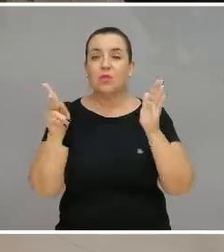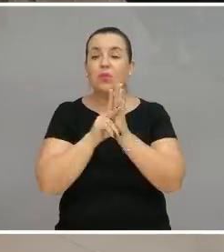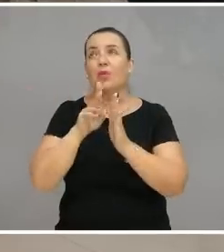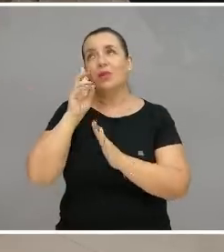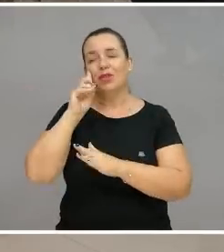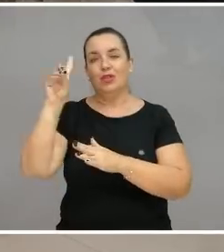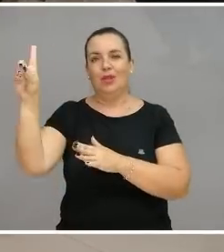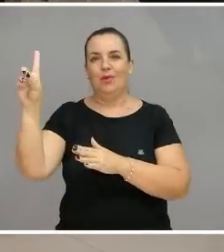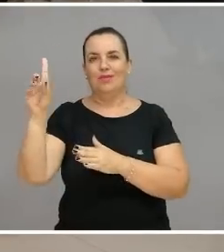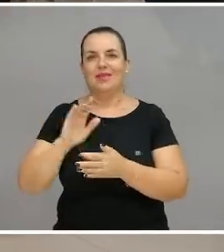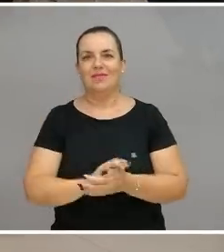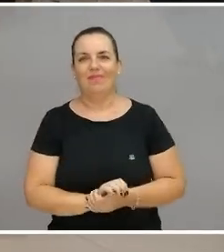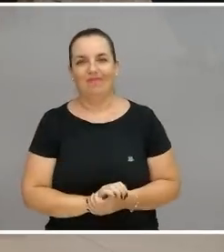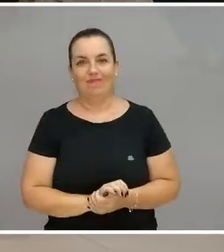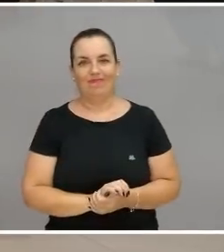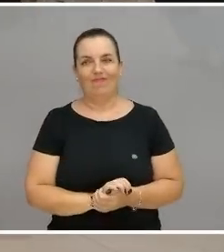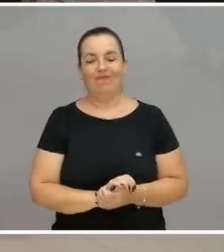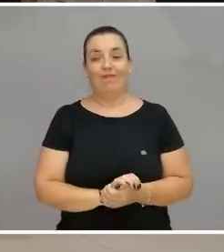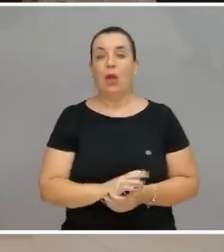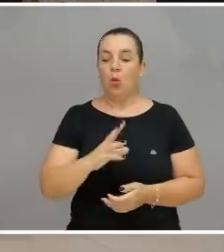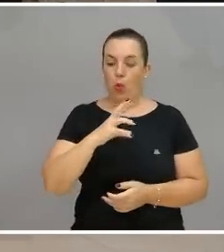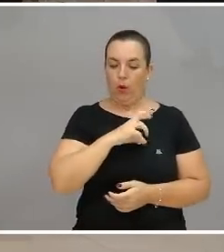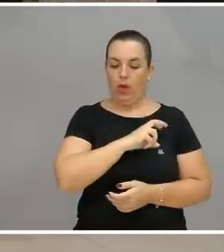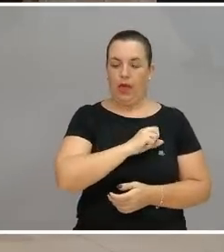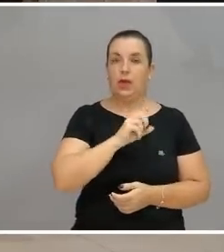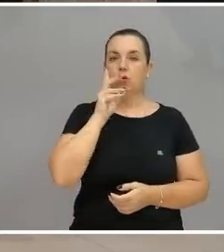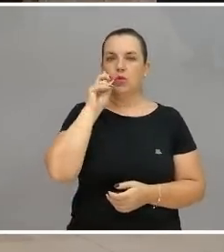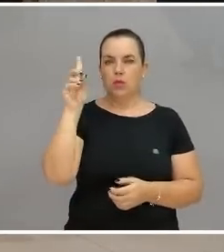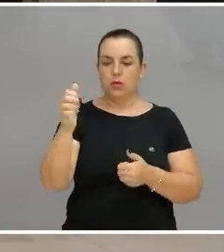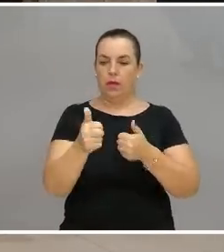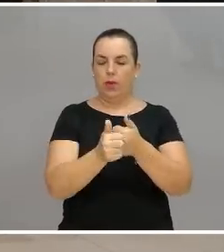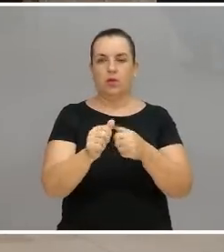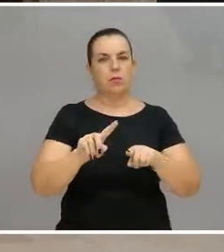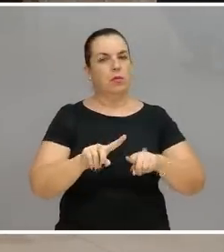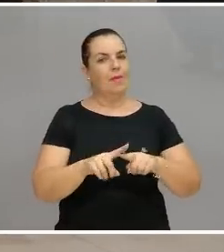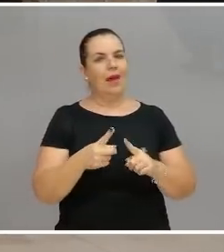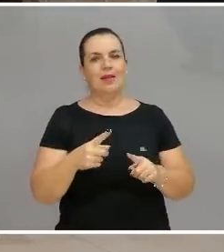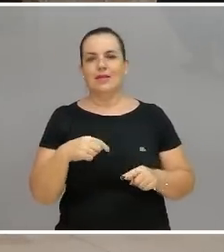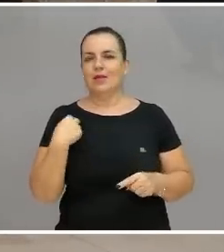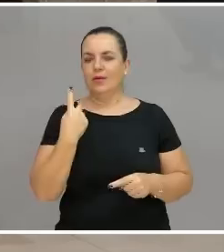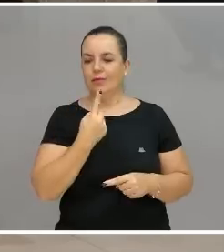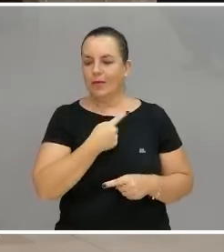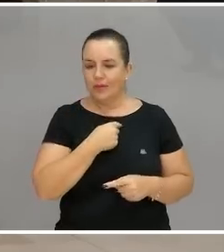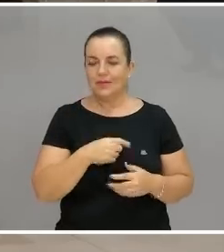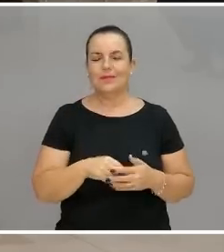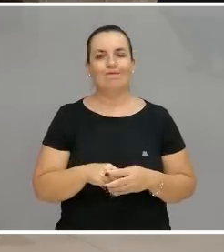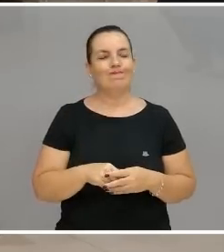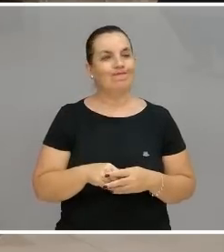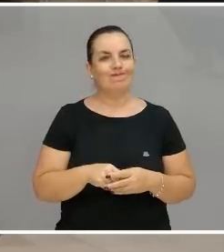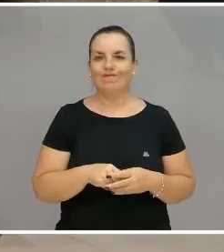de Deus está próximo, mas não está entre nós. Eu diria que nós vivemos muito isso.